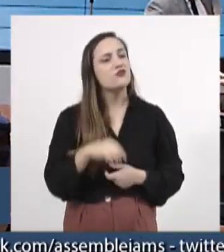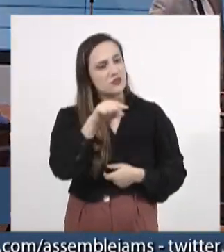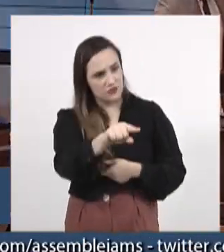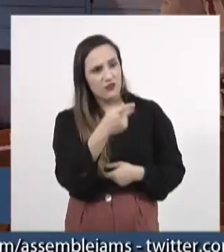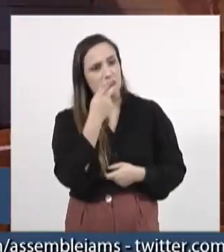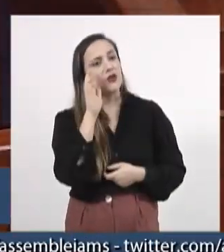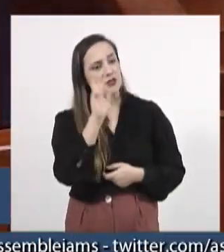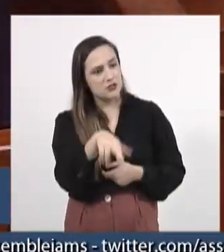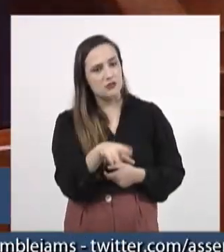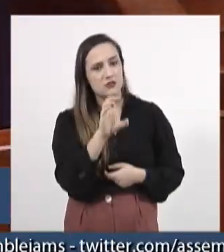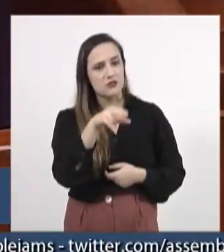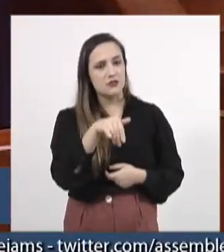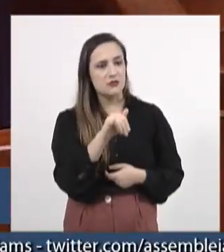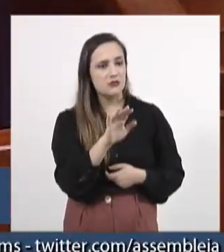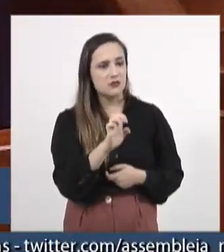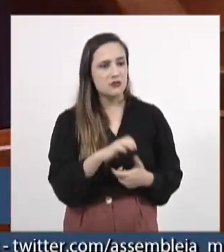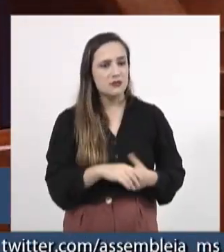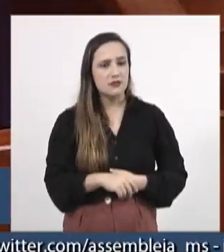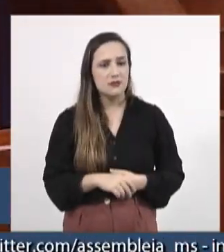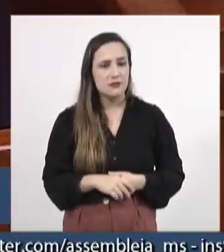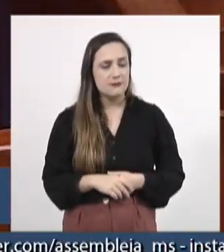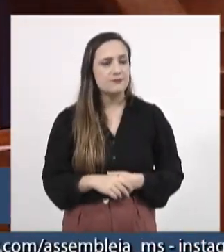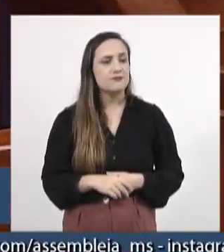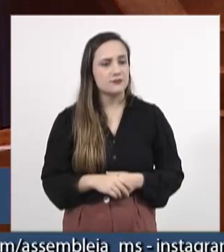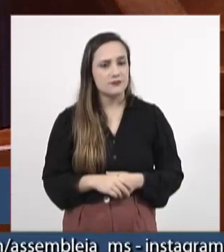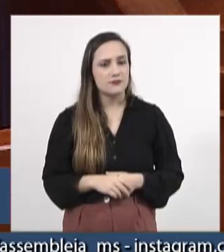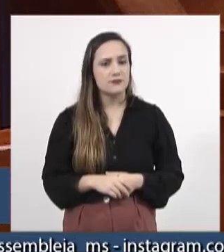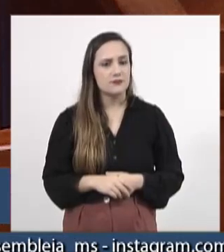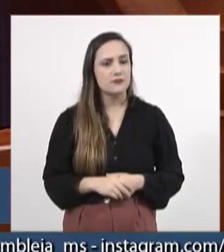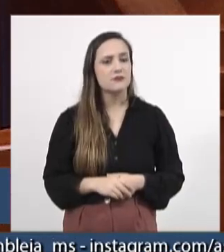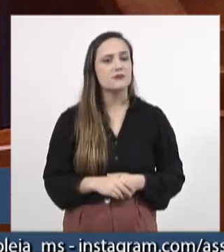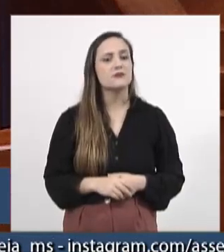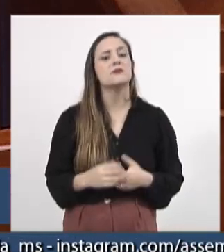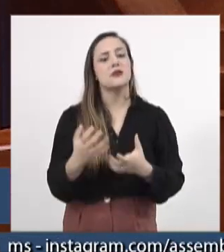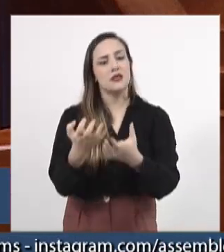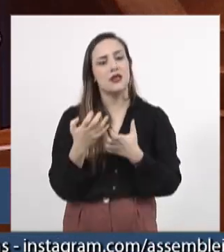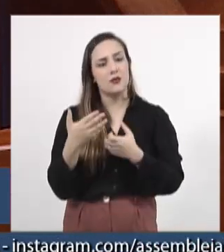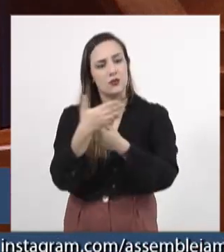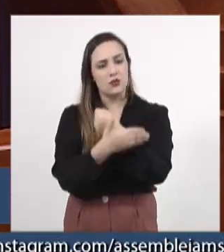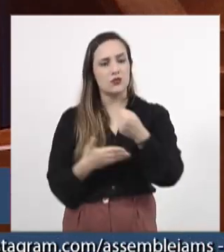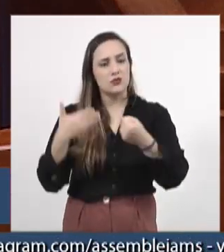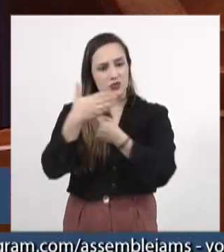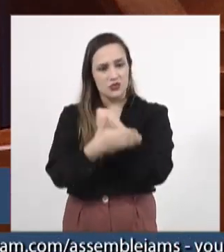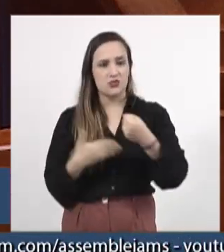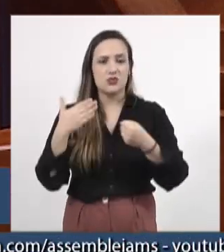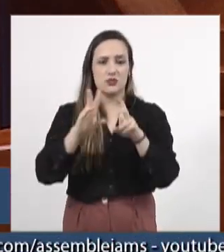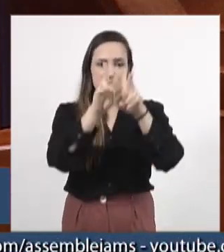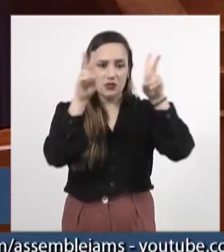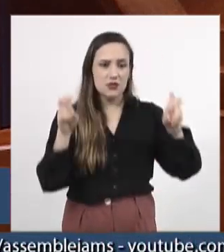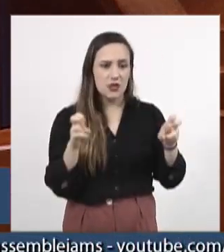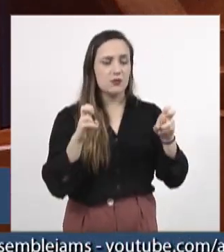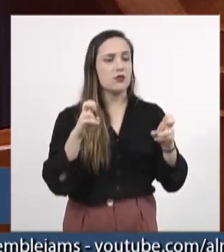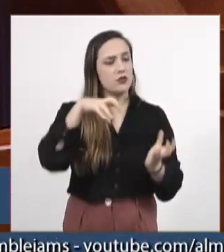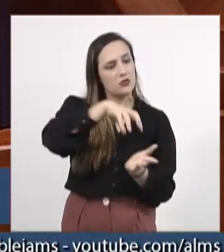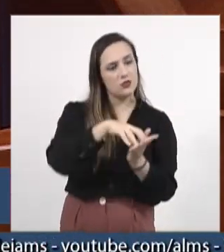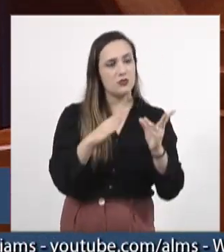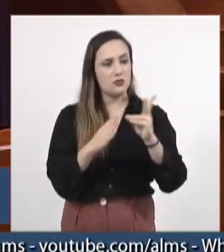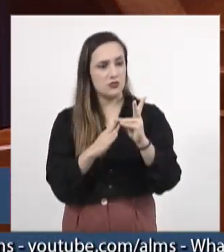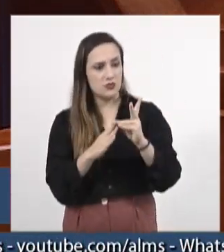bem colocou, é um órgão que vem para poder defender as causas indígenas, para formatar a política